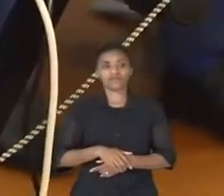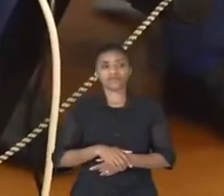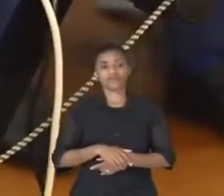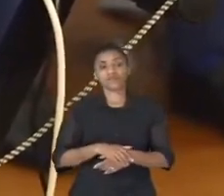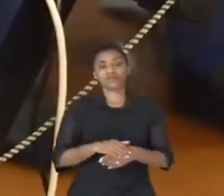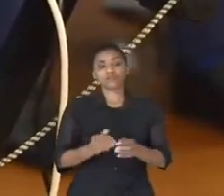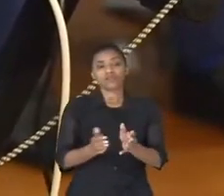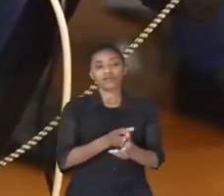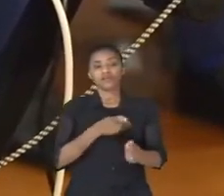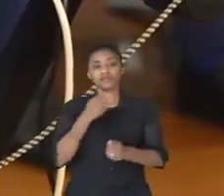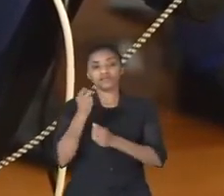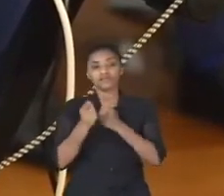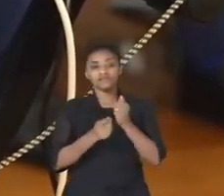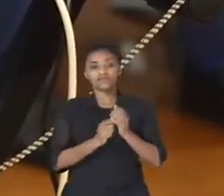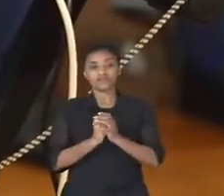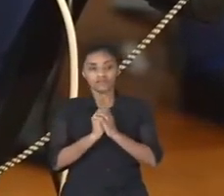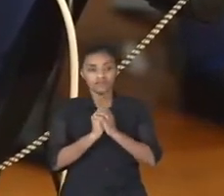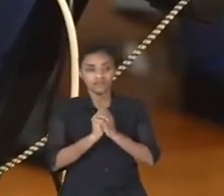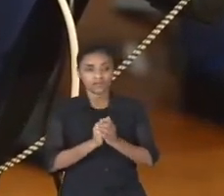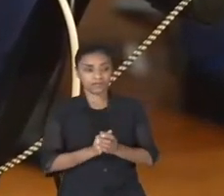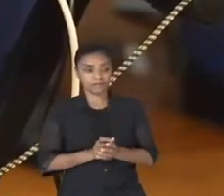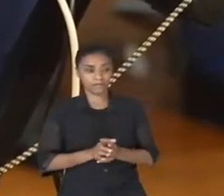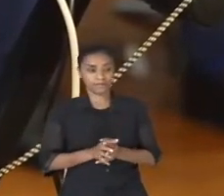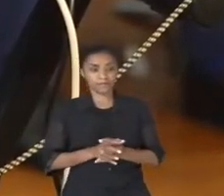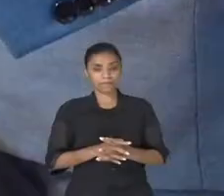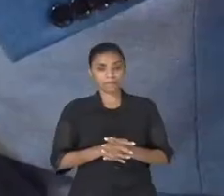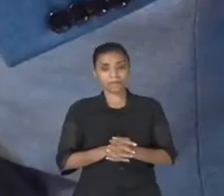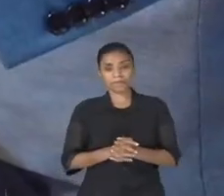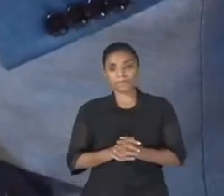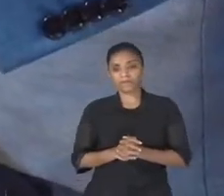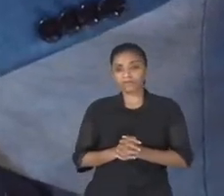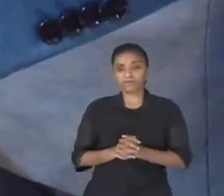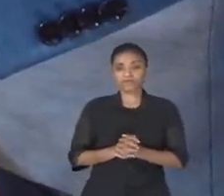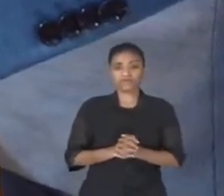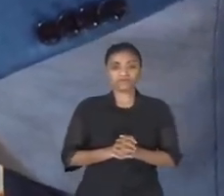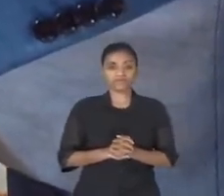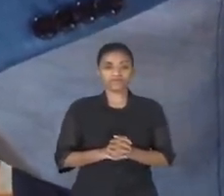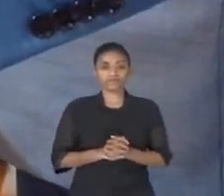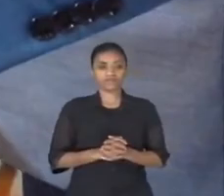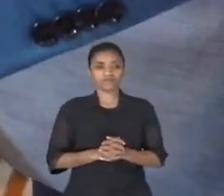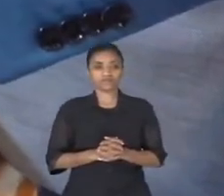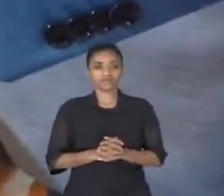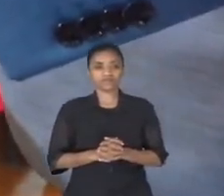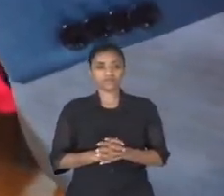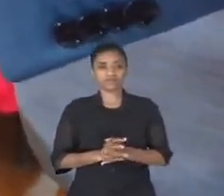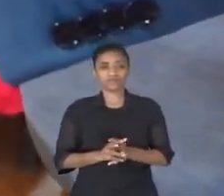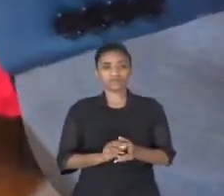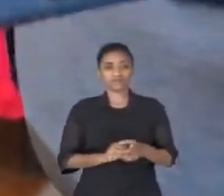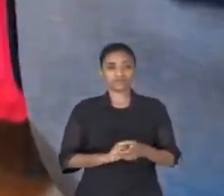coração. O rei está voltando.